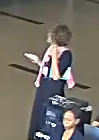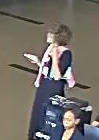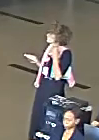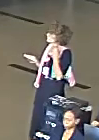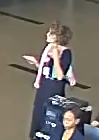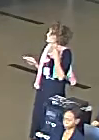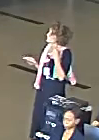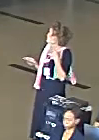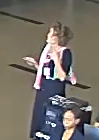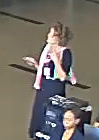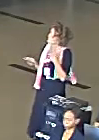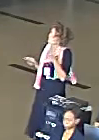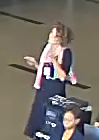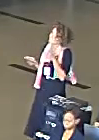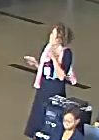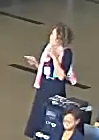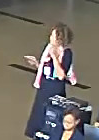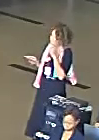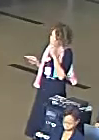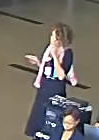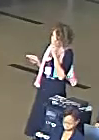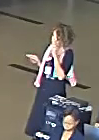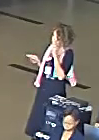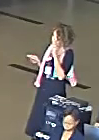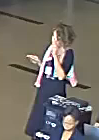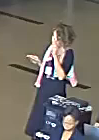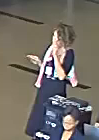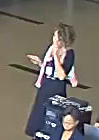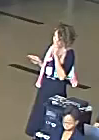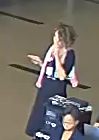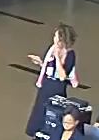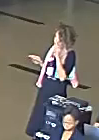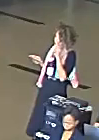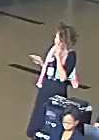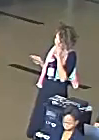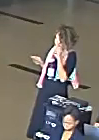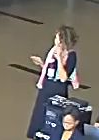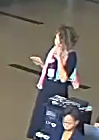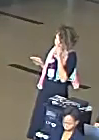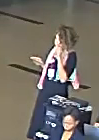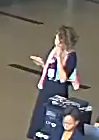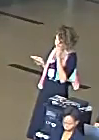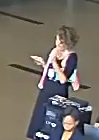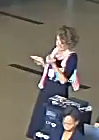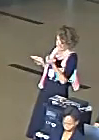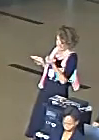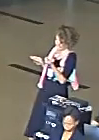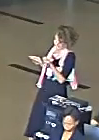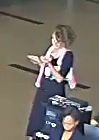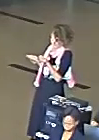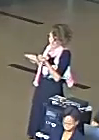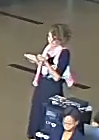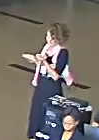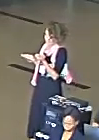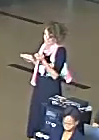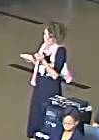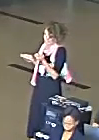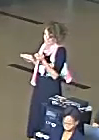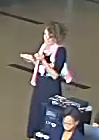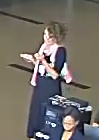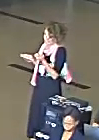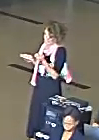conferência nacional em que eu fui penalizada no momento em que eu tive que embarcar num transporte só não vou citar a empresa aqui